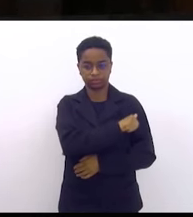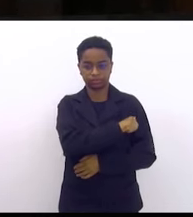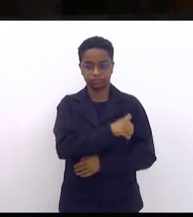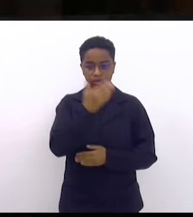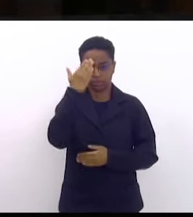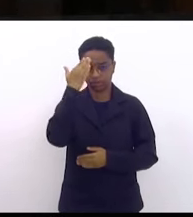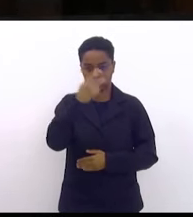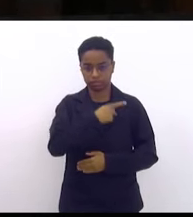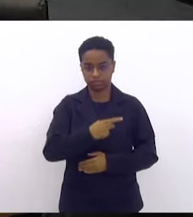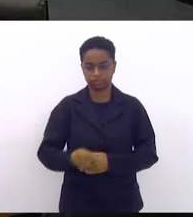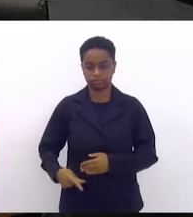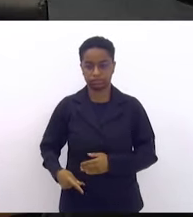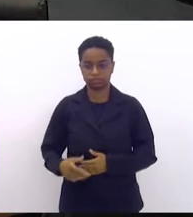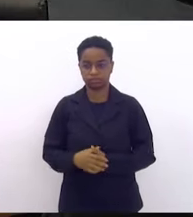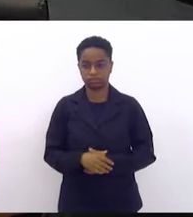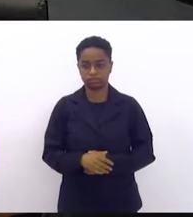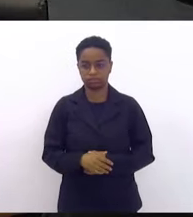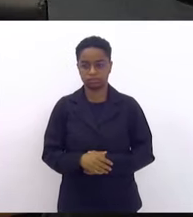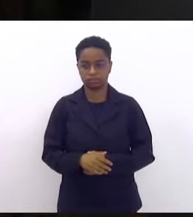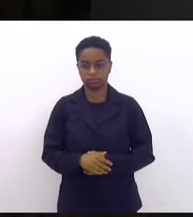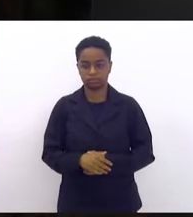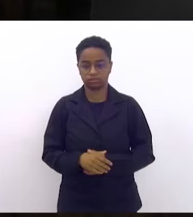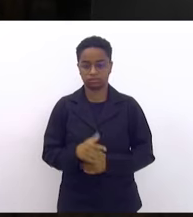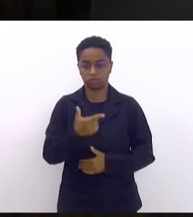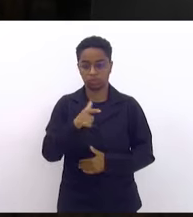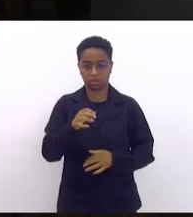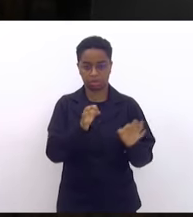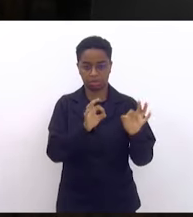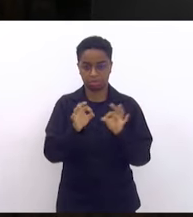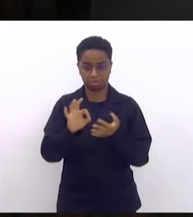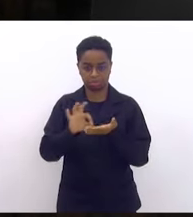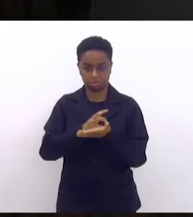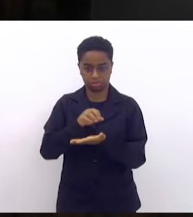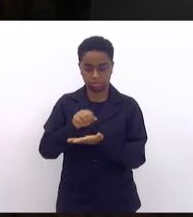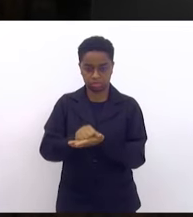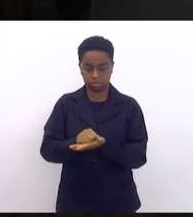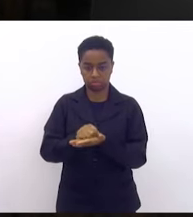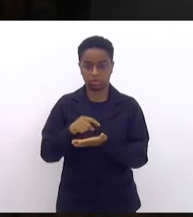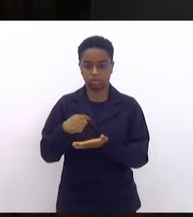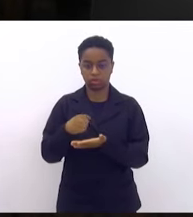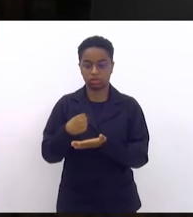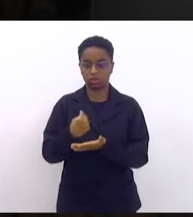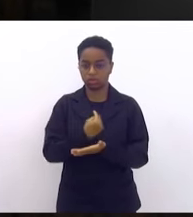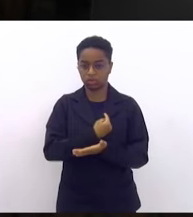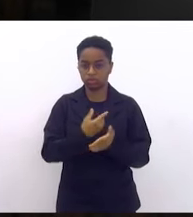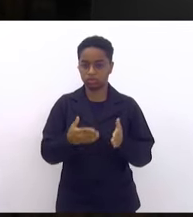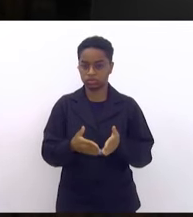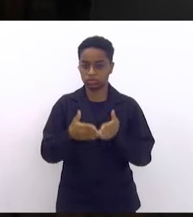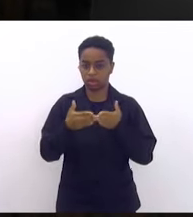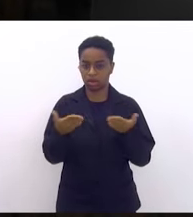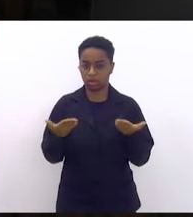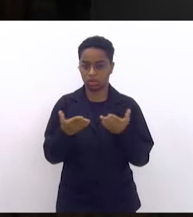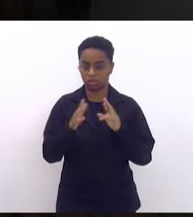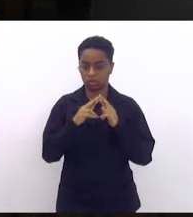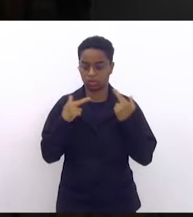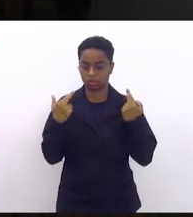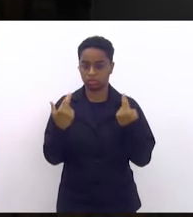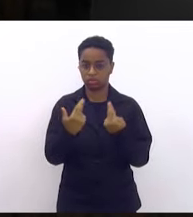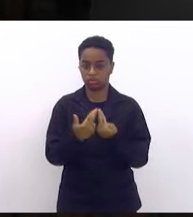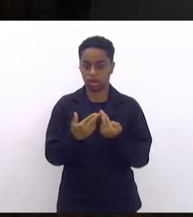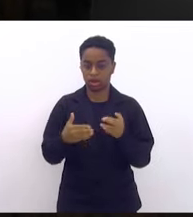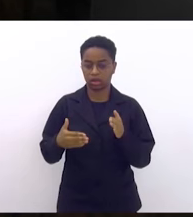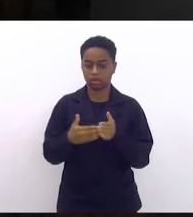Muito obrigado, senhor presidente. Não havendo mais orador inscrito, a presidência suspende a sessão